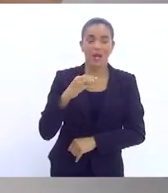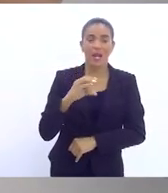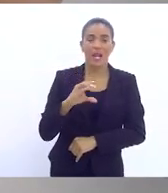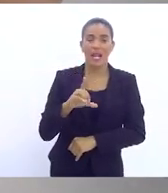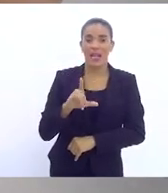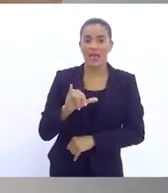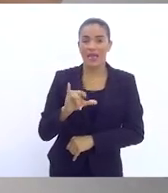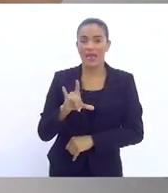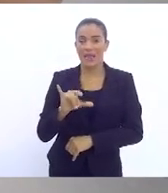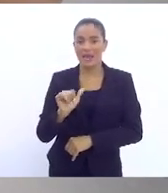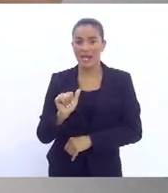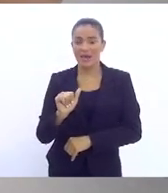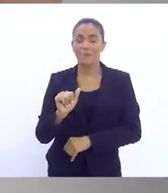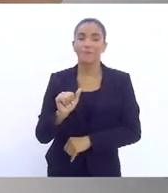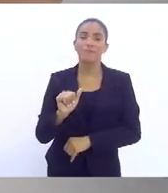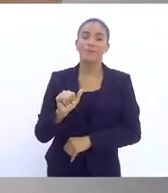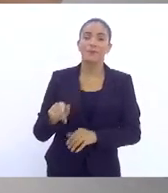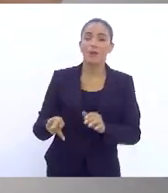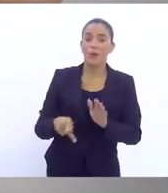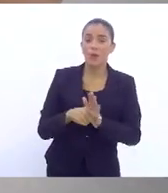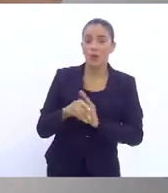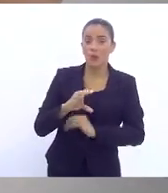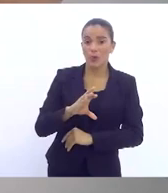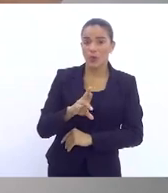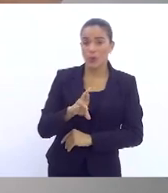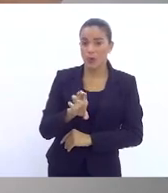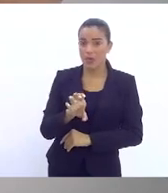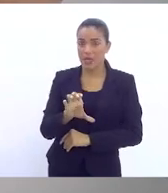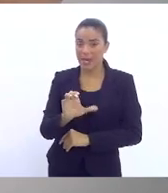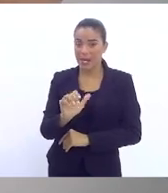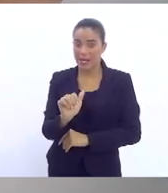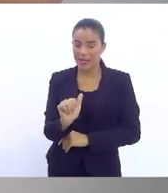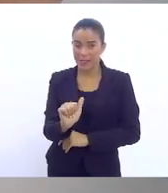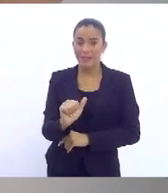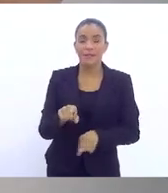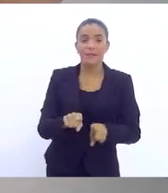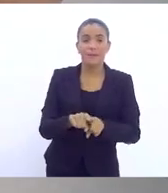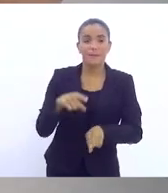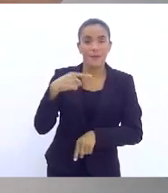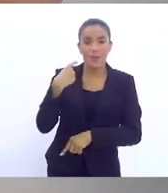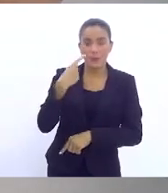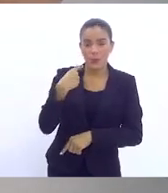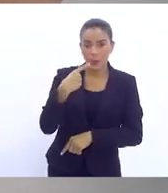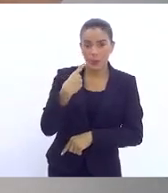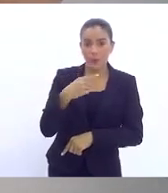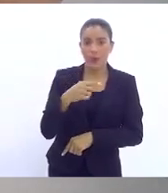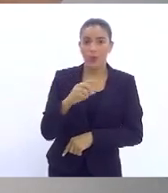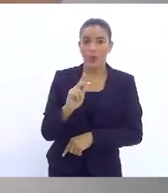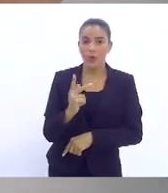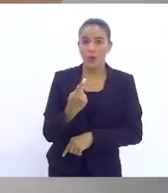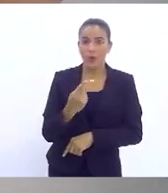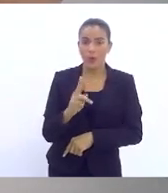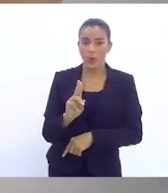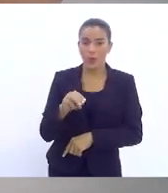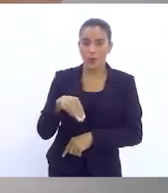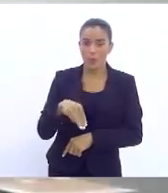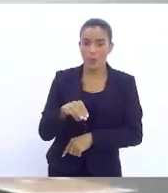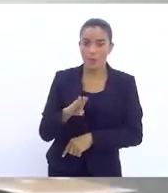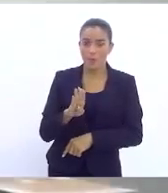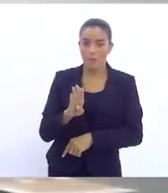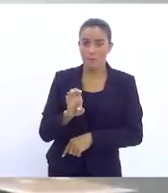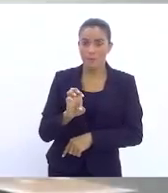da Dra Ana Paula também do CREA do Dr Humberto da Costa